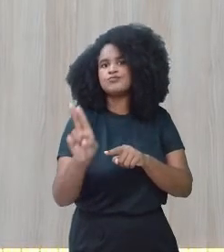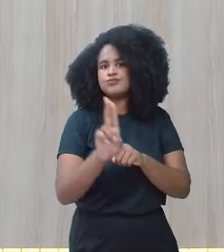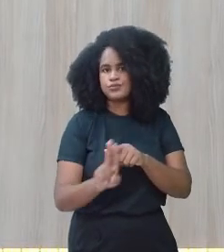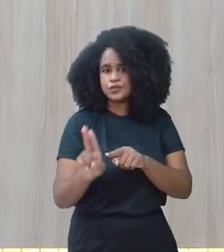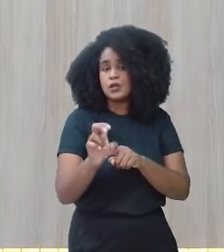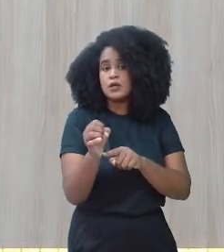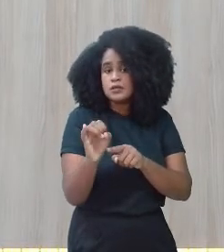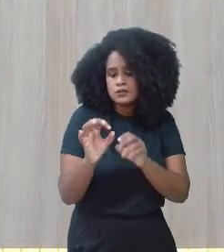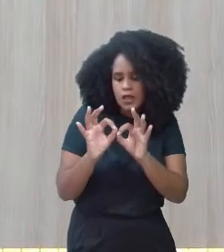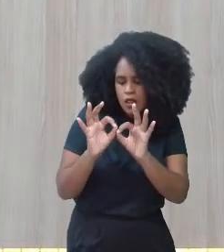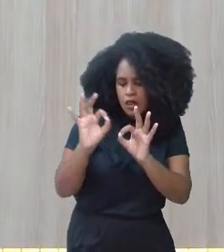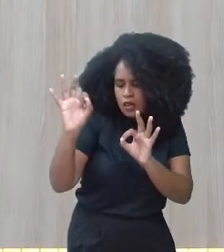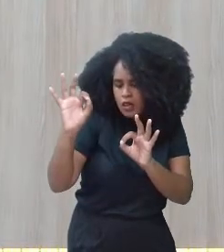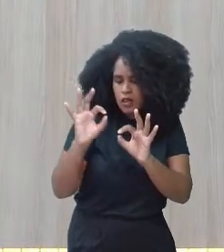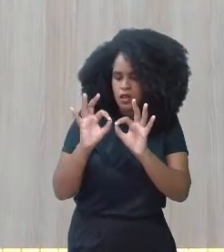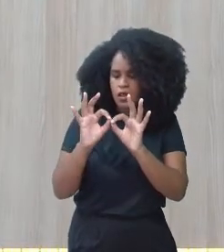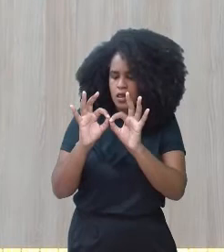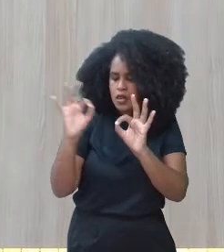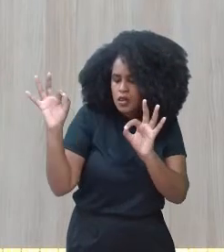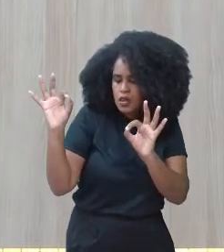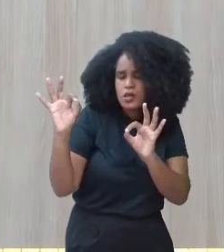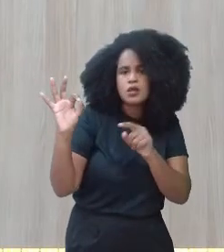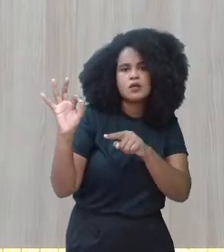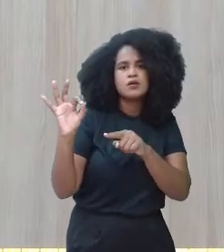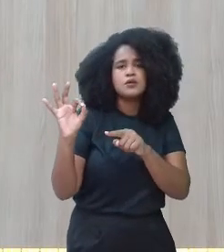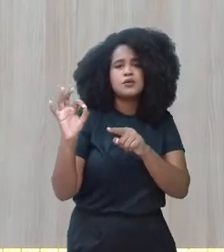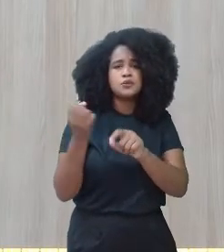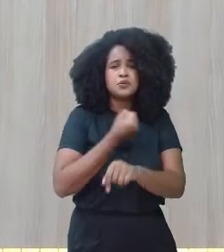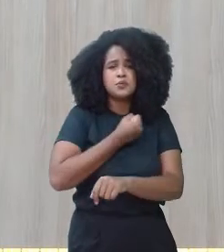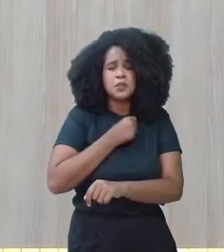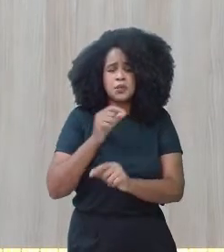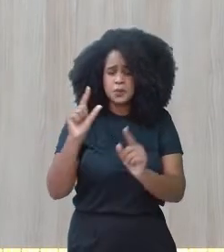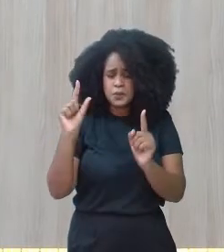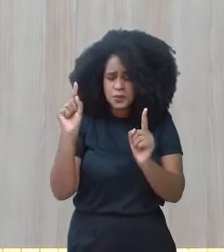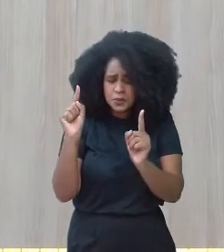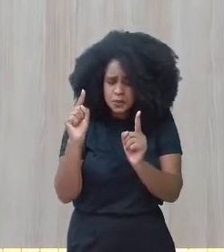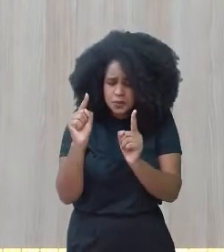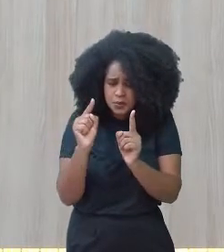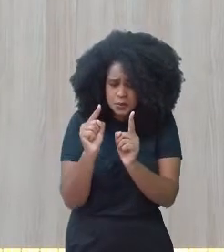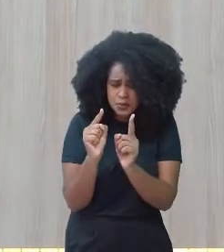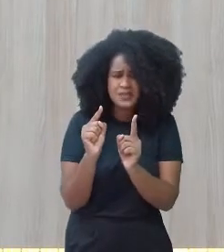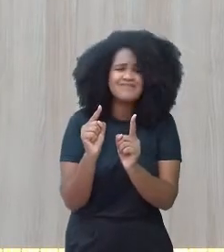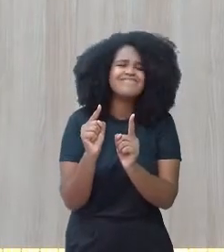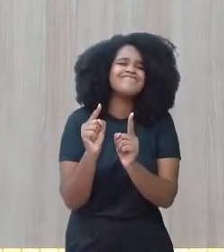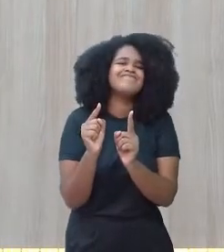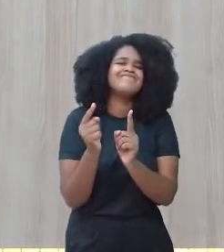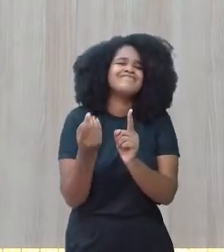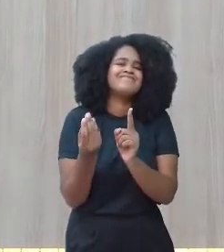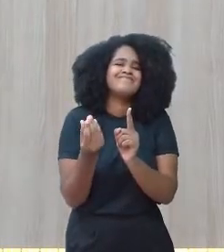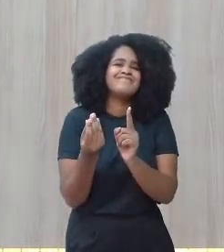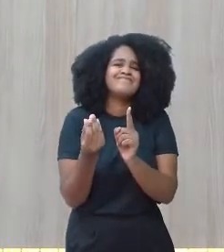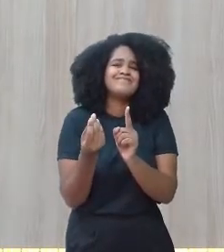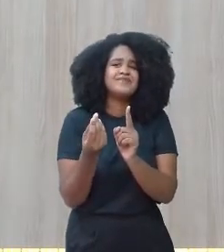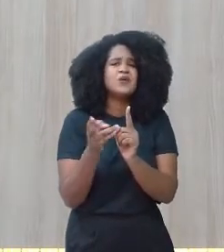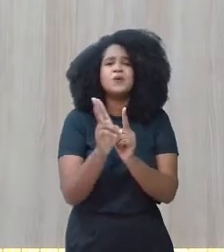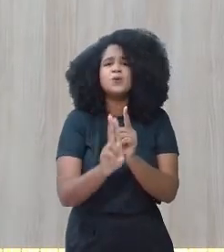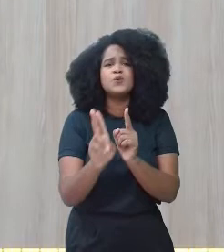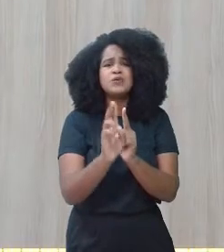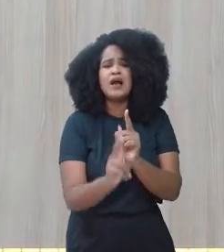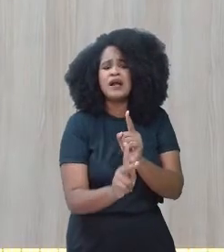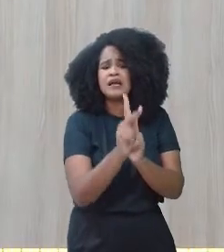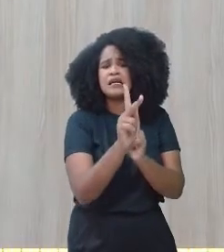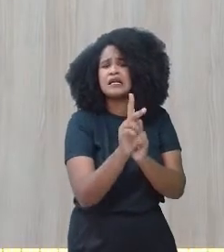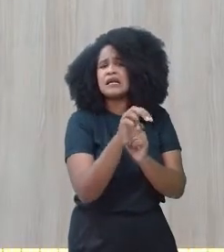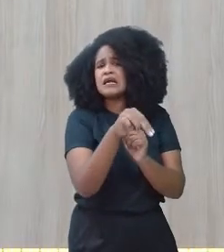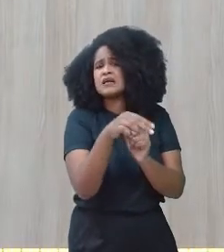aquela distância daquele círculo, é um número tão pequenininho, é uma distância tão pequenininha que não vale a pena a gente representar isso em